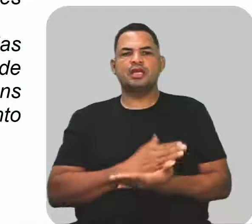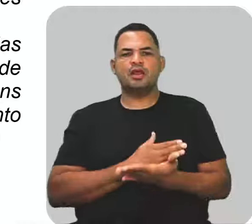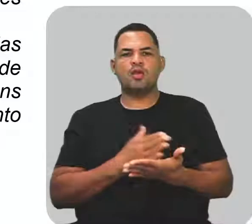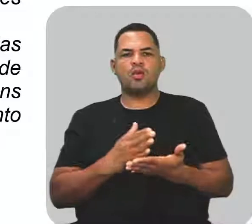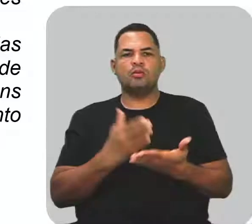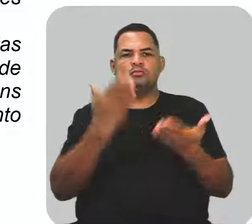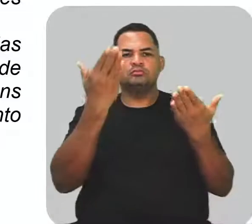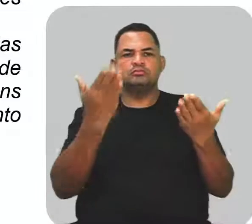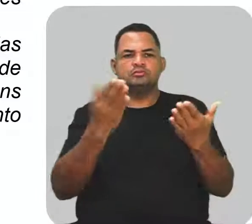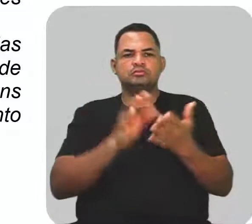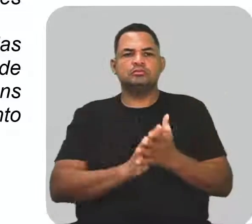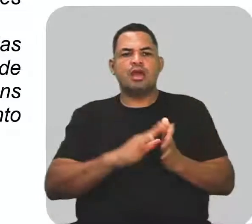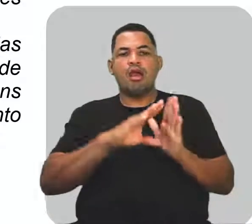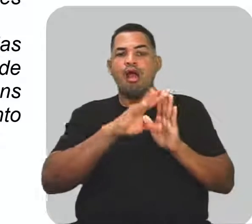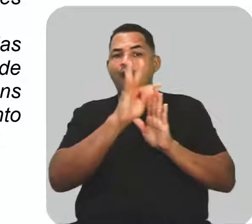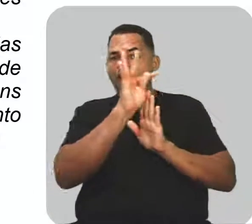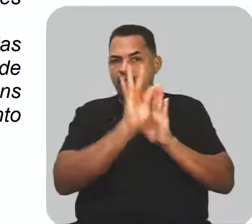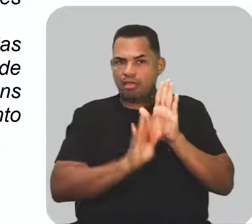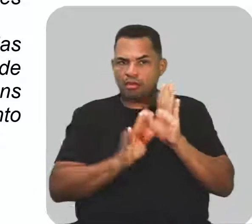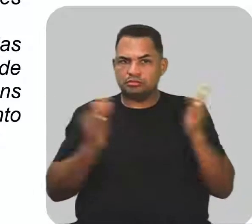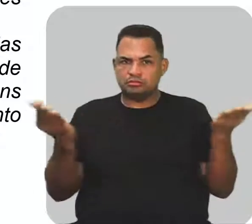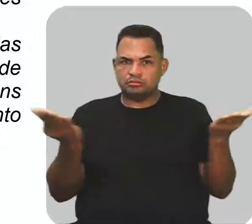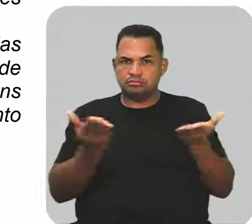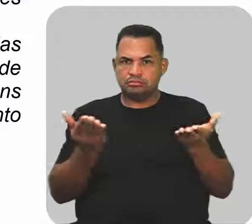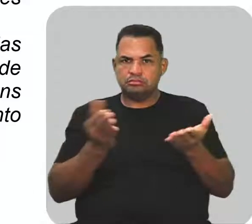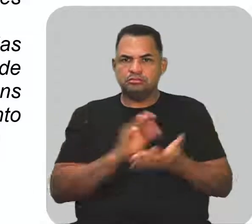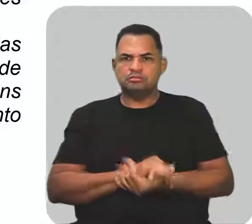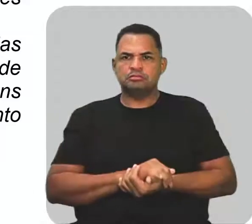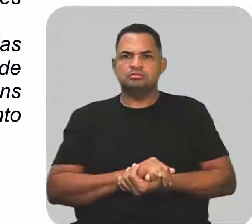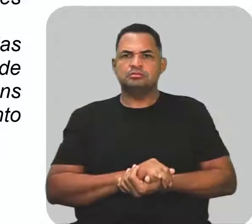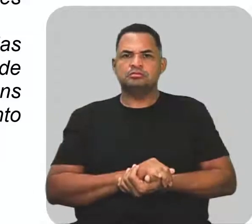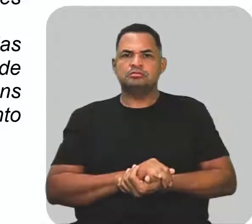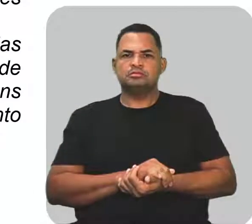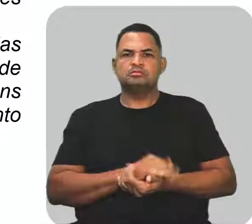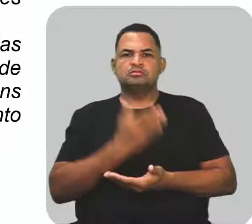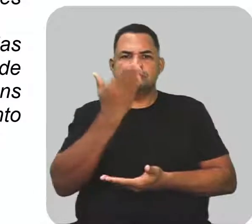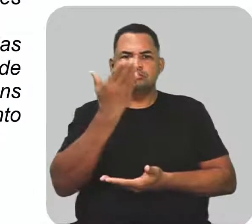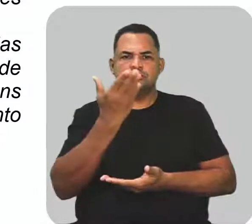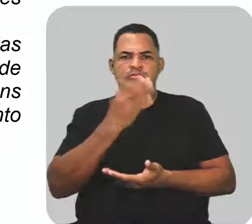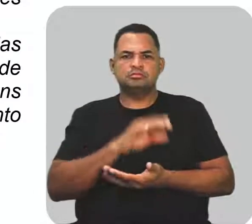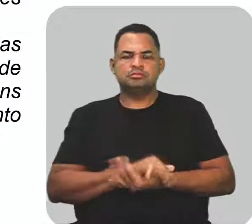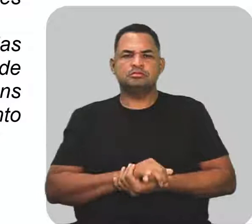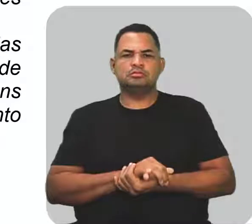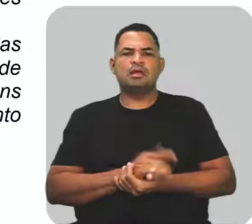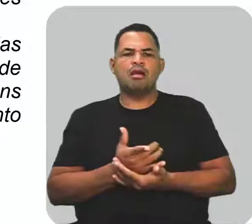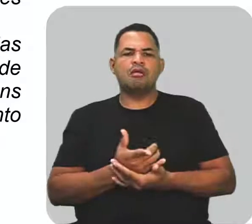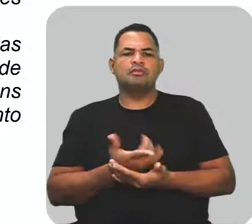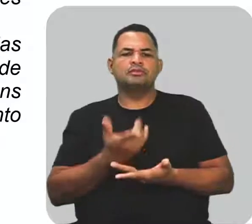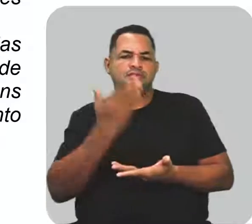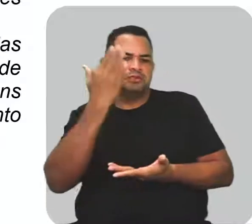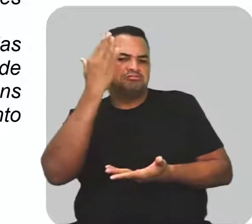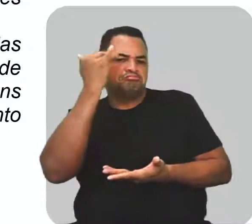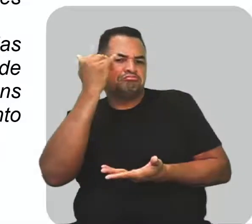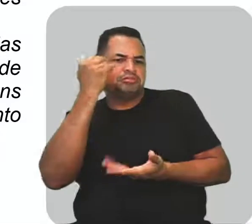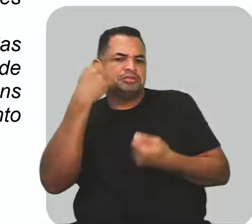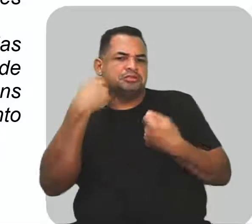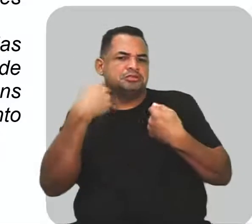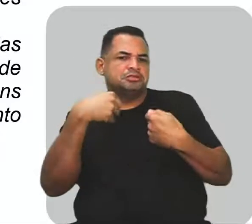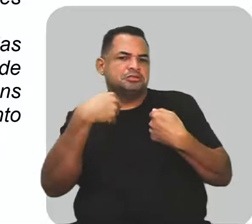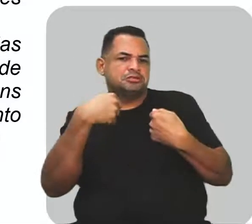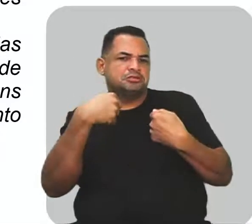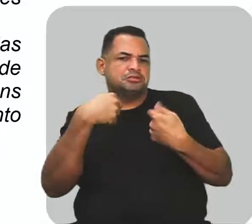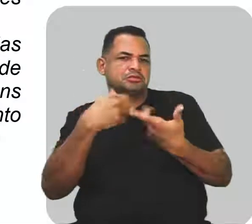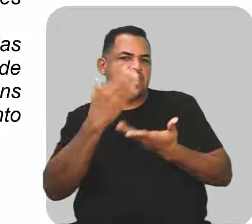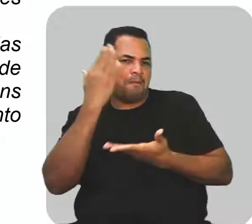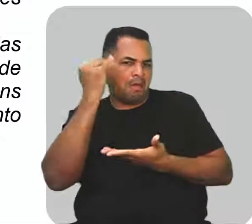iniciar já com o texto atual, tá? Para a gente deixar aqui como um pré-requisito, né? Em todas as aulas a